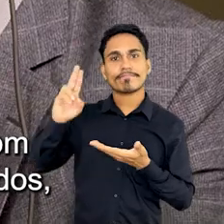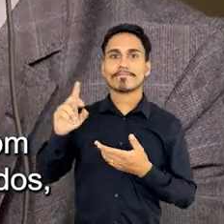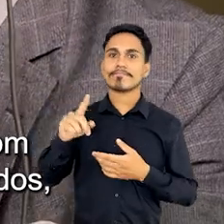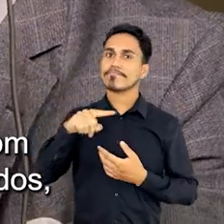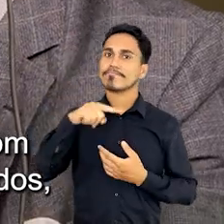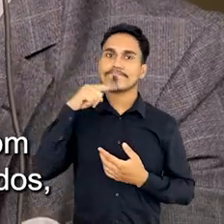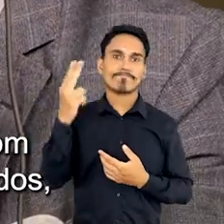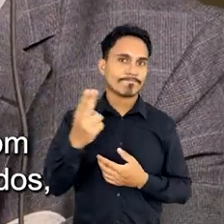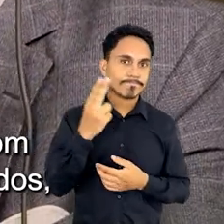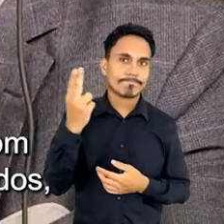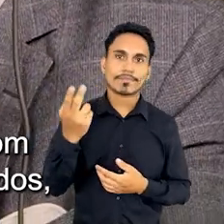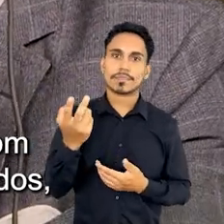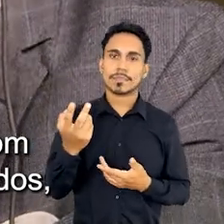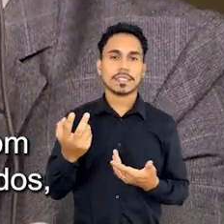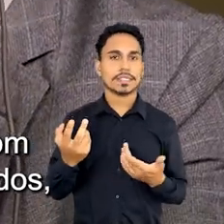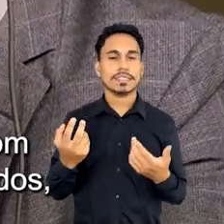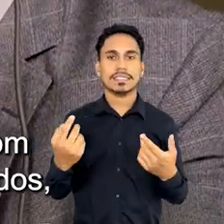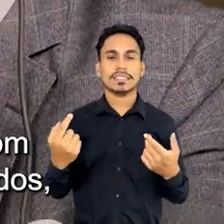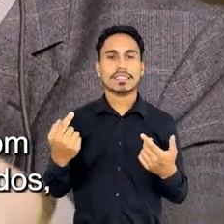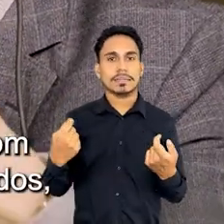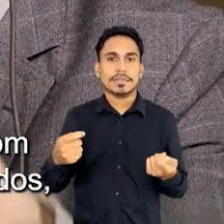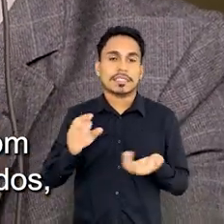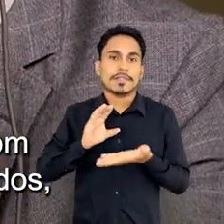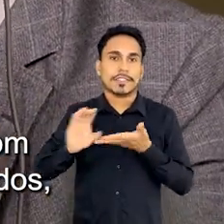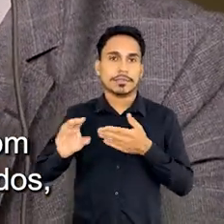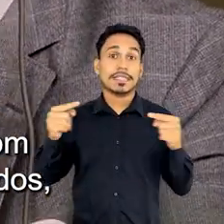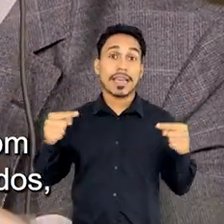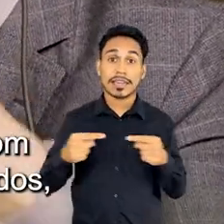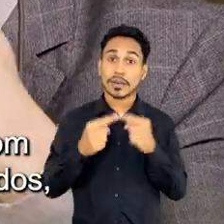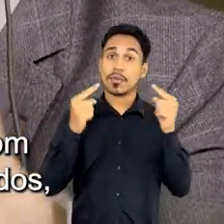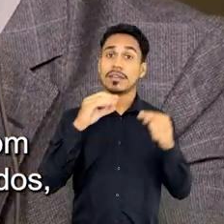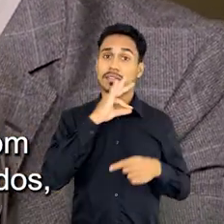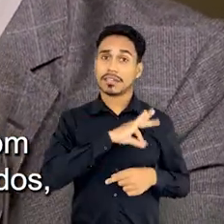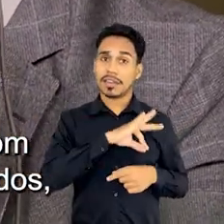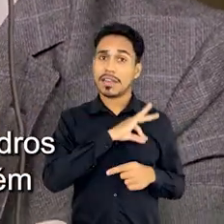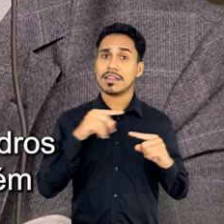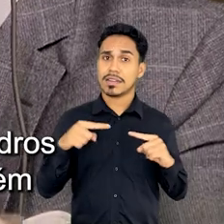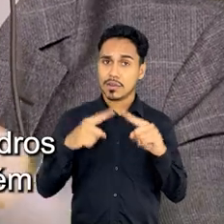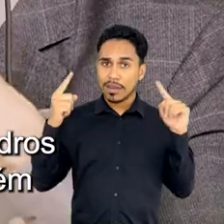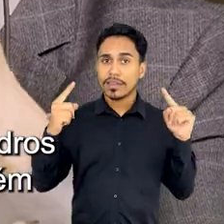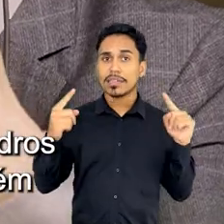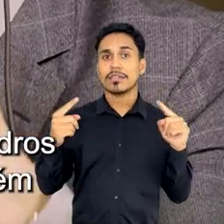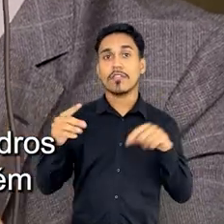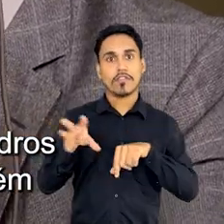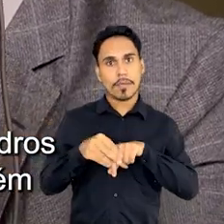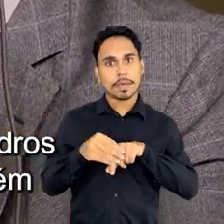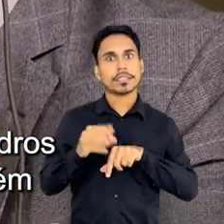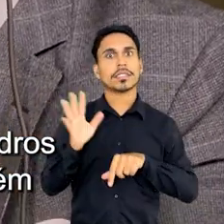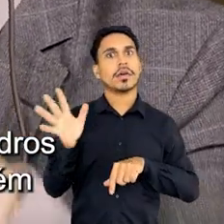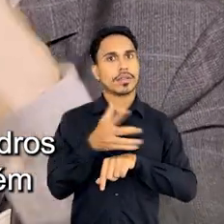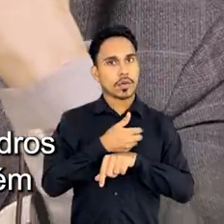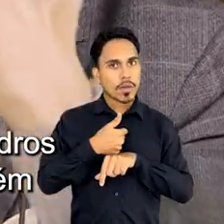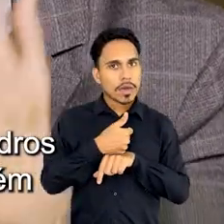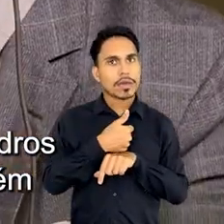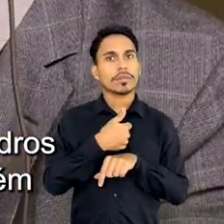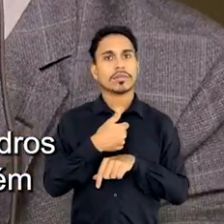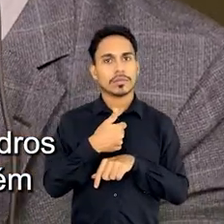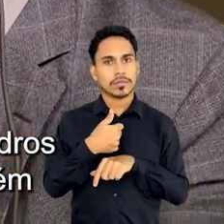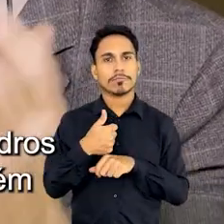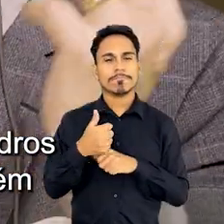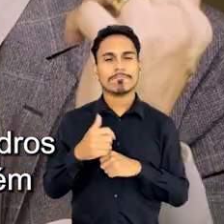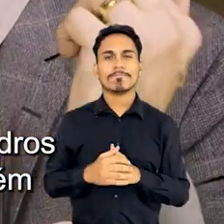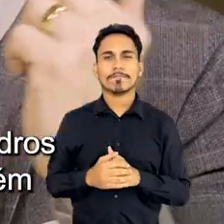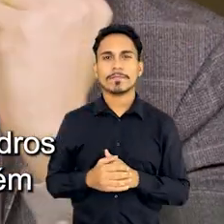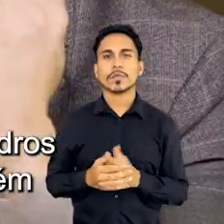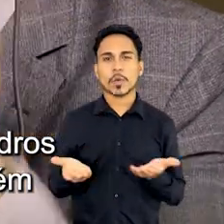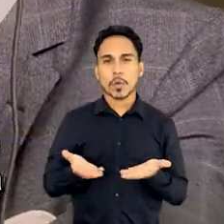dono da educação básica para segurar isso com investimentos adequados com salários adequados com formação de pessoas adequadas com quadros adequados